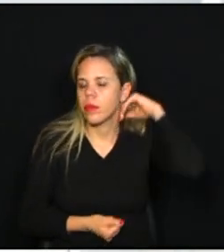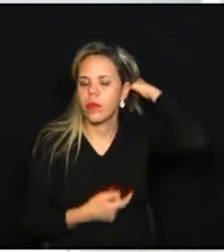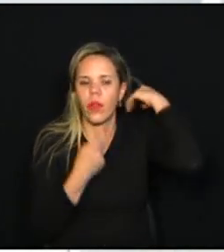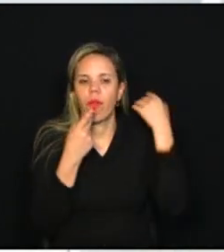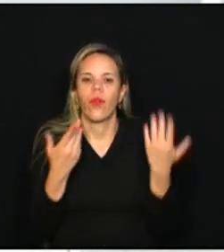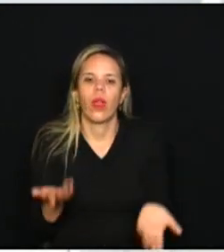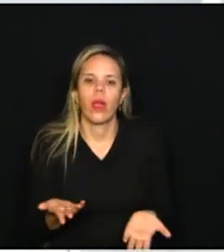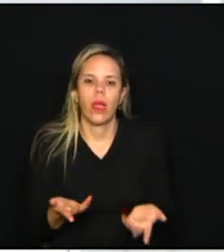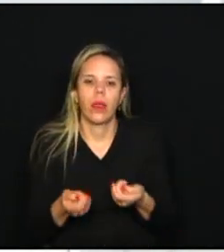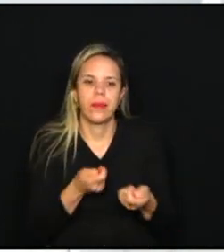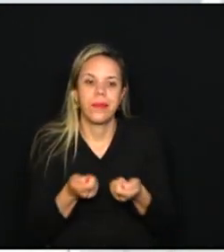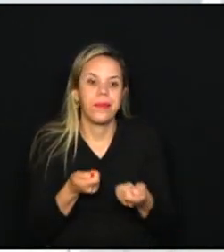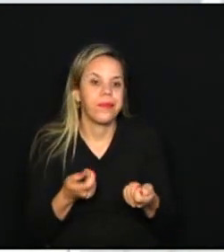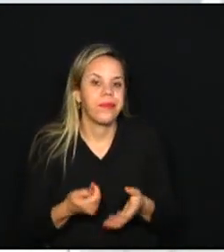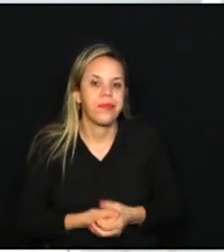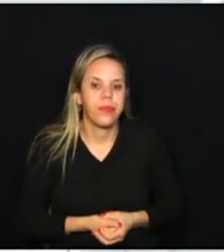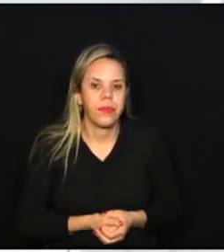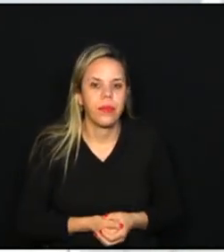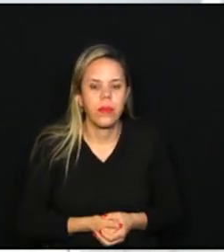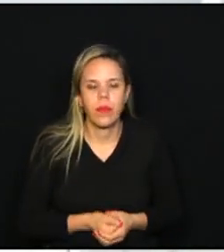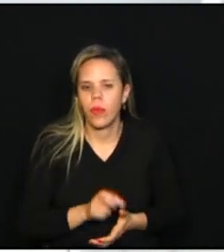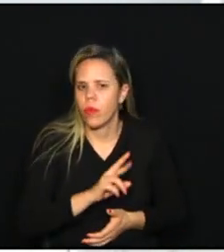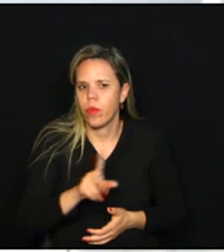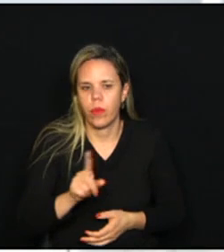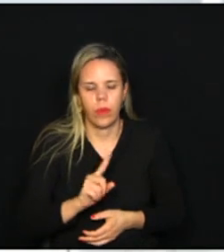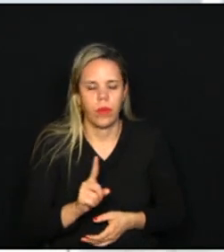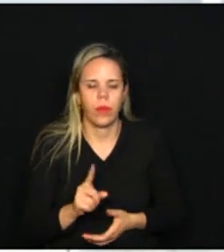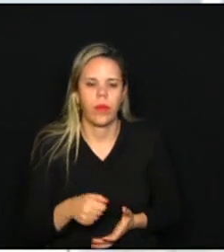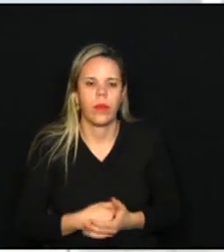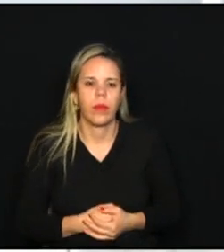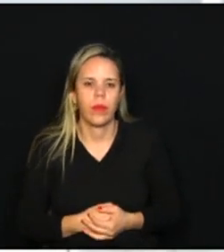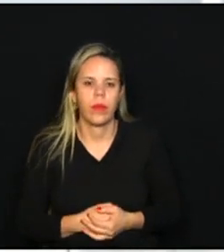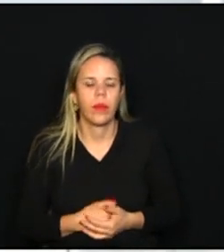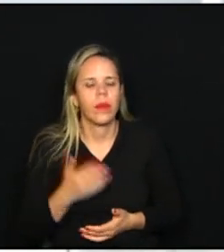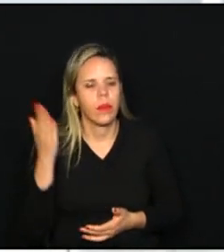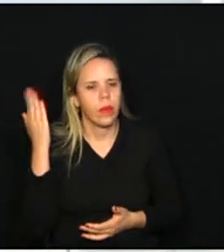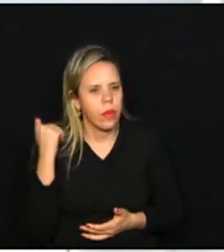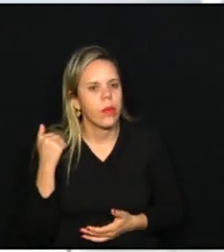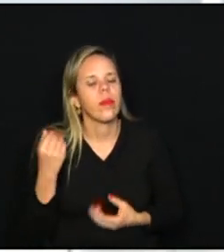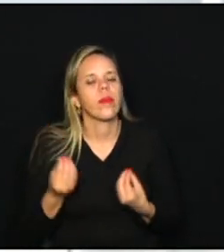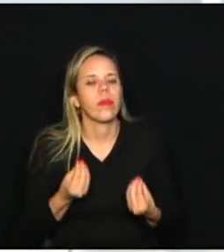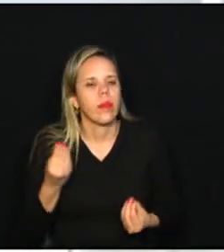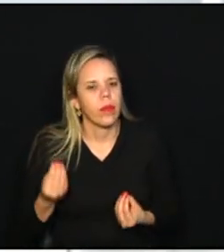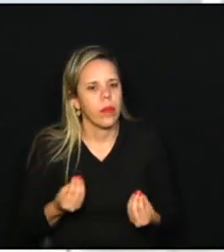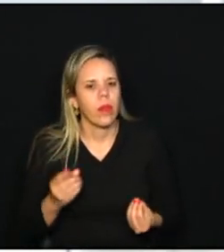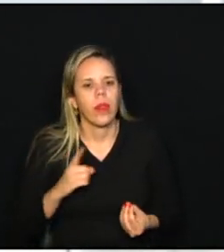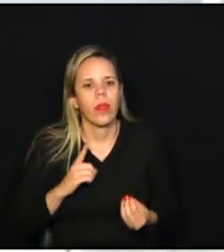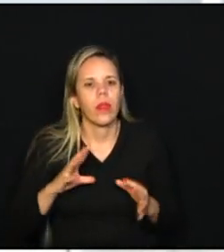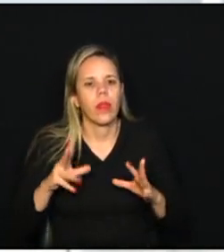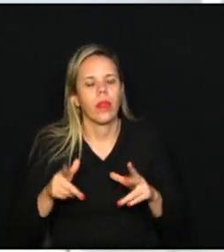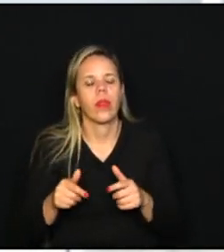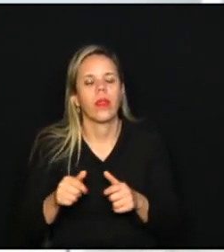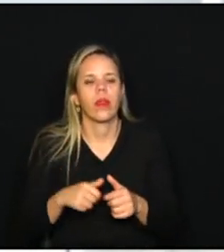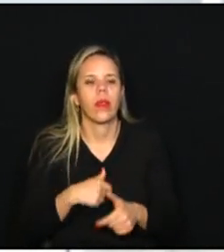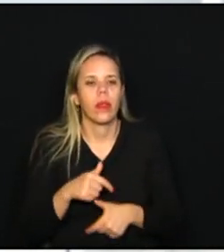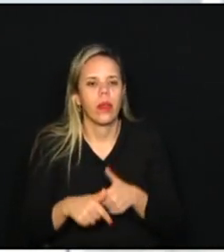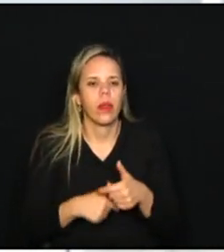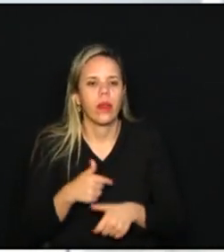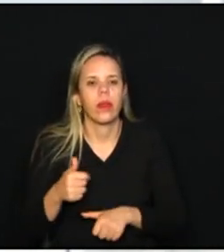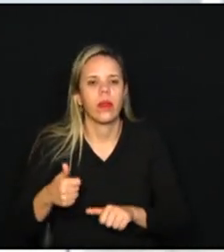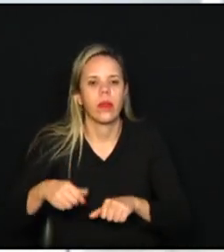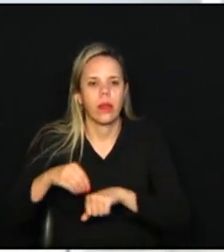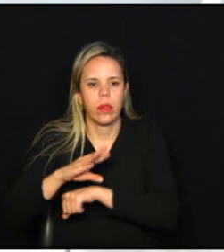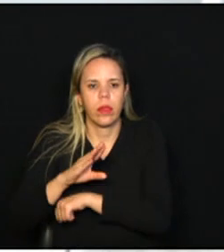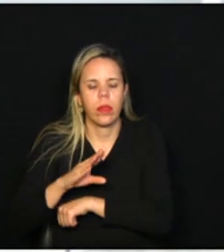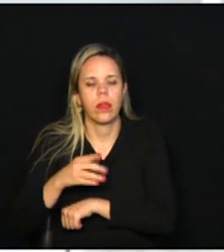vai economizar, não é bem assim, a gente sabe, tem toda uma dinâmica dessa transmissão,